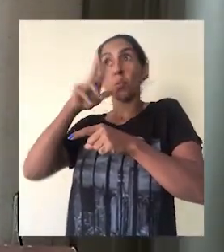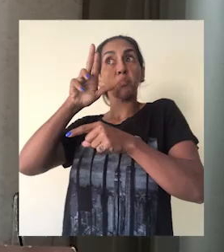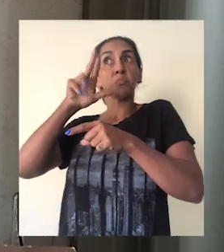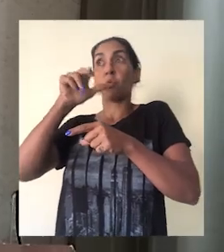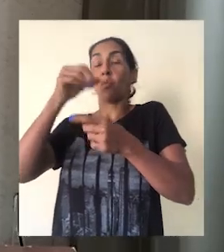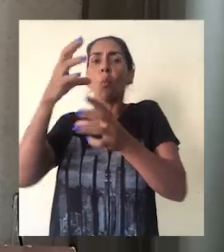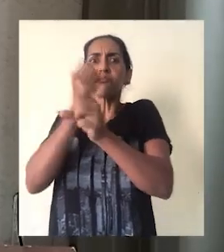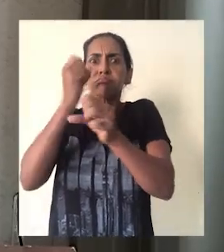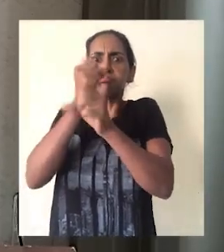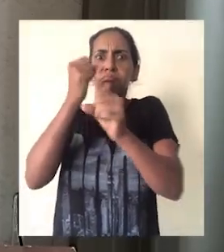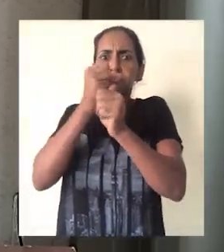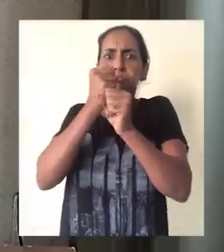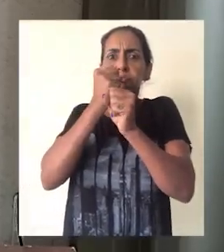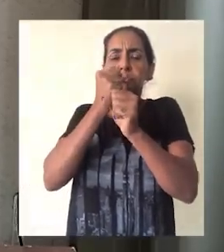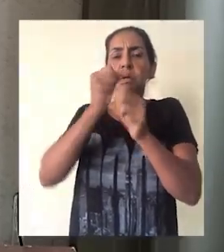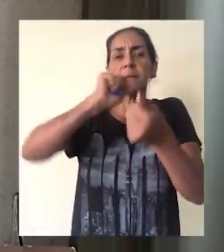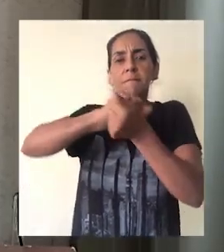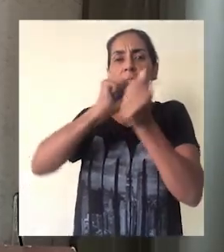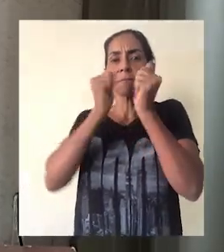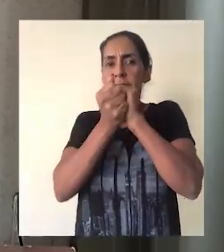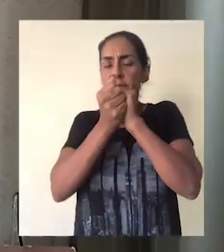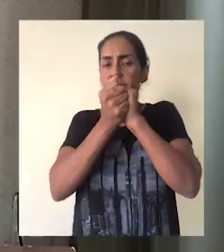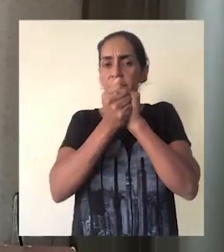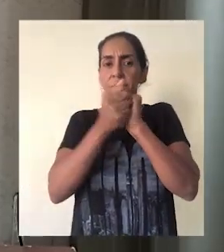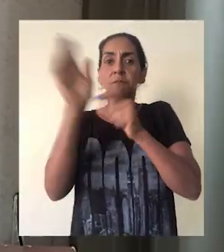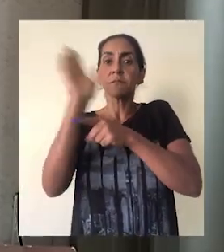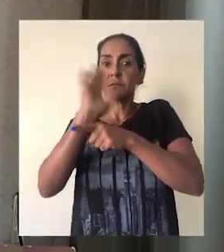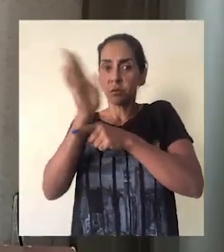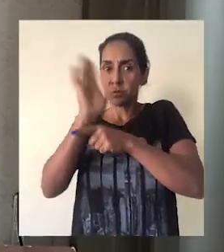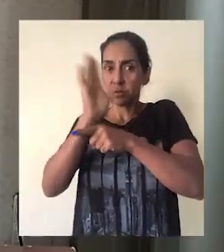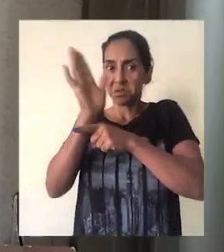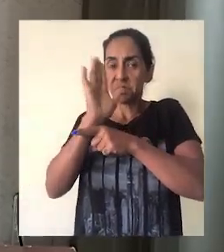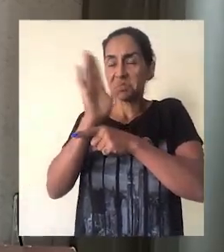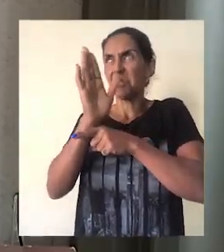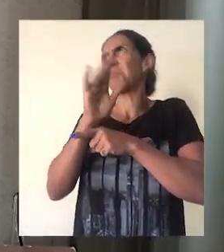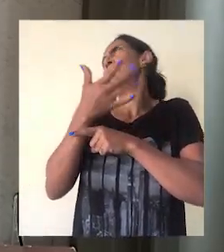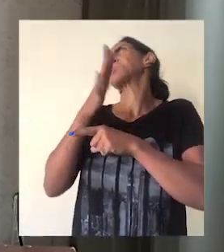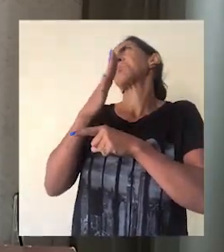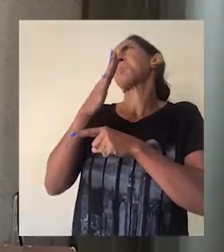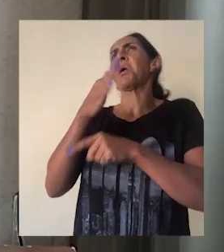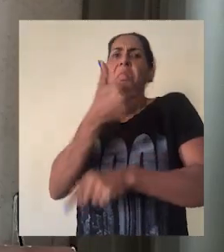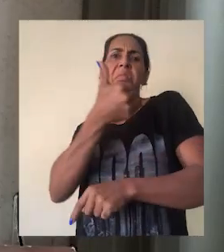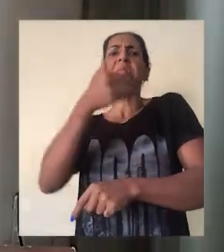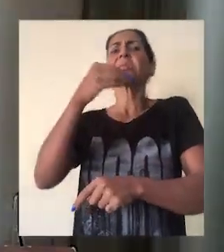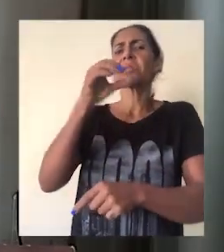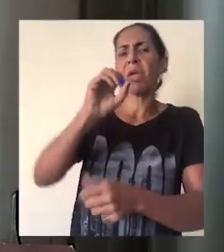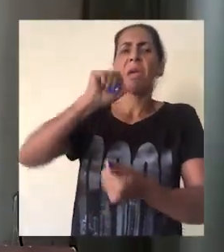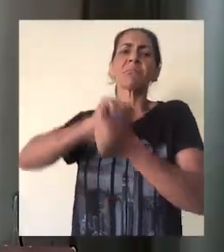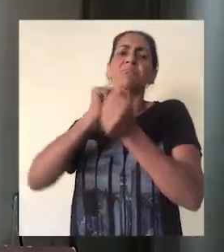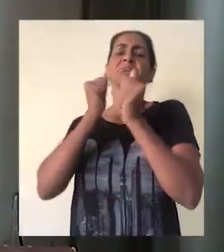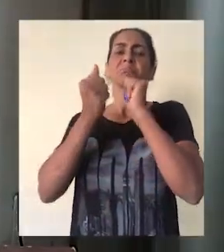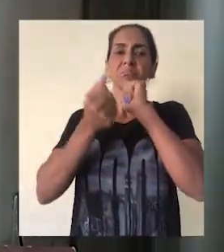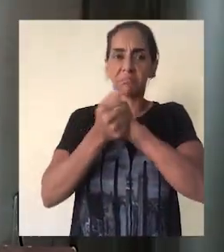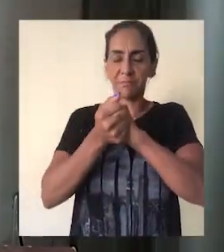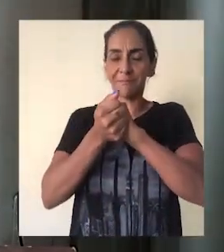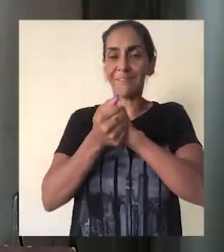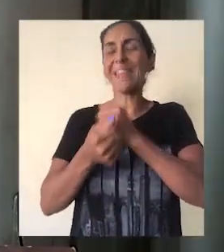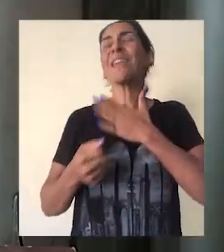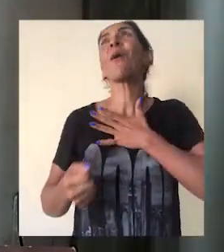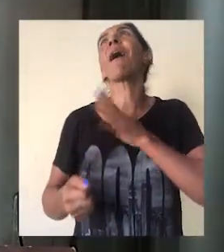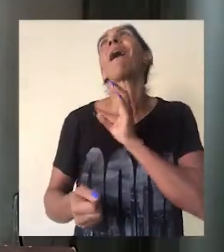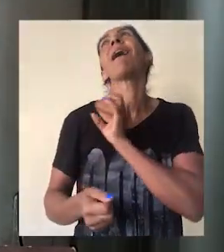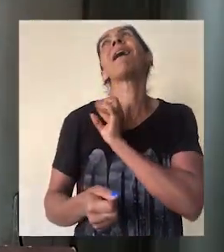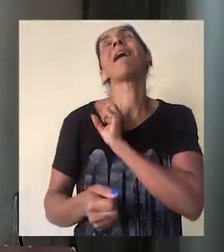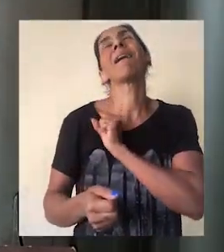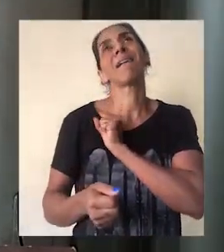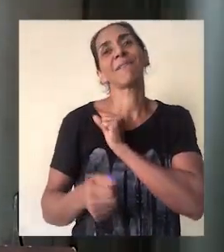de adaptações para o cinema, mas até onde eu consegui encontrar adaptações, eu já somava mais de 10. A adaptação que eu mais